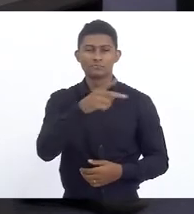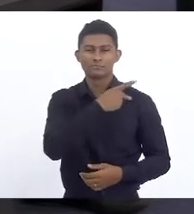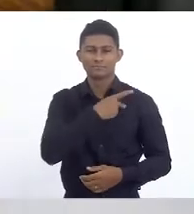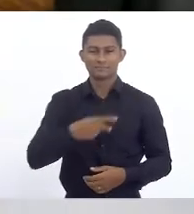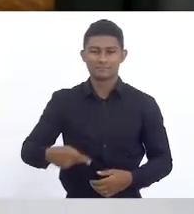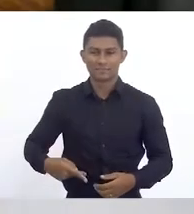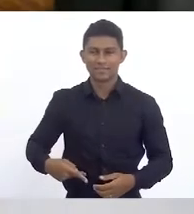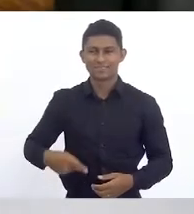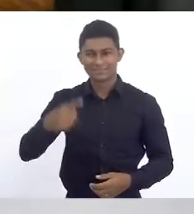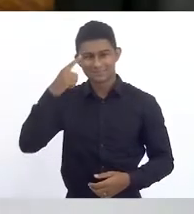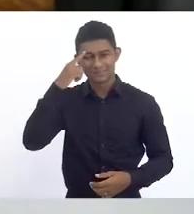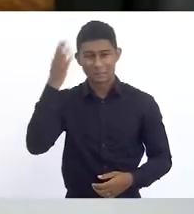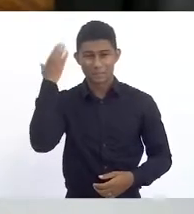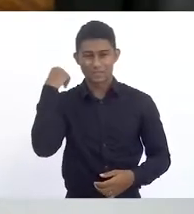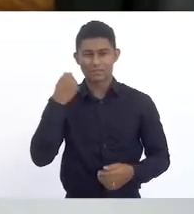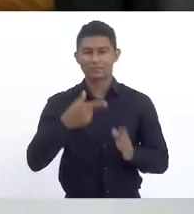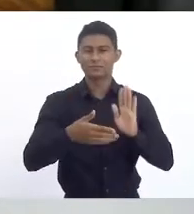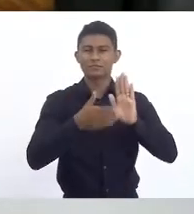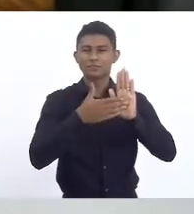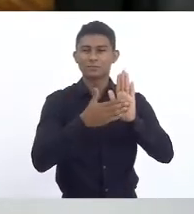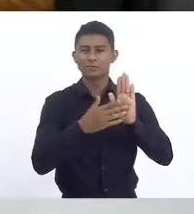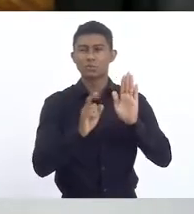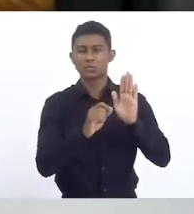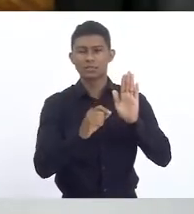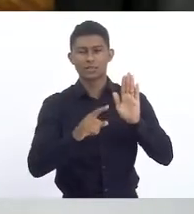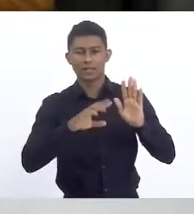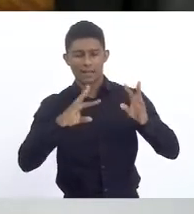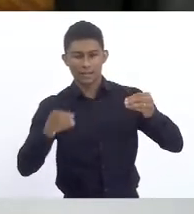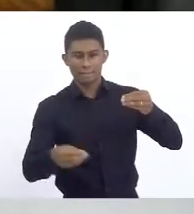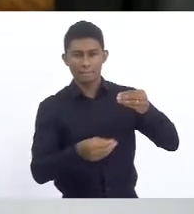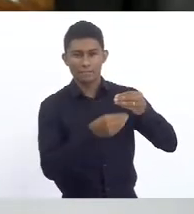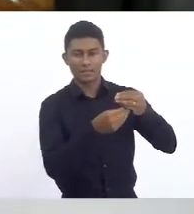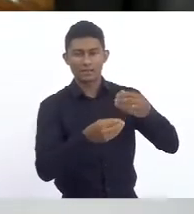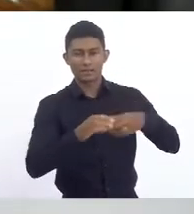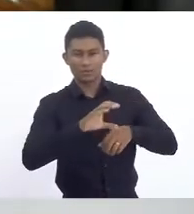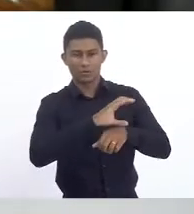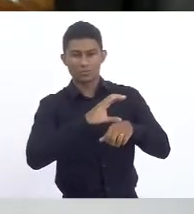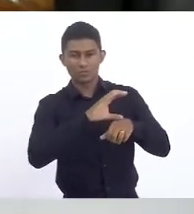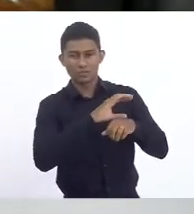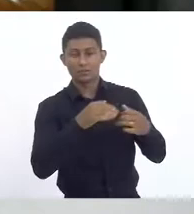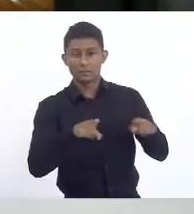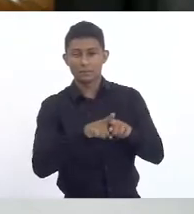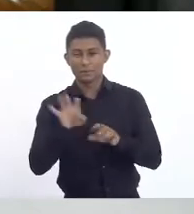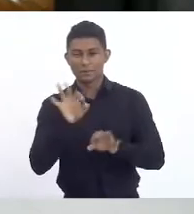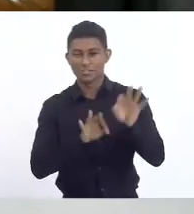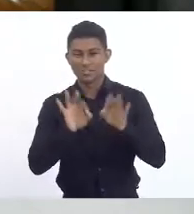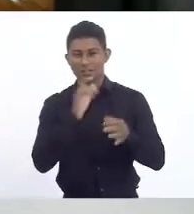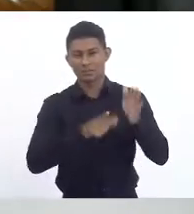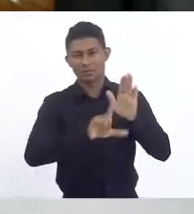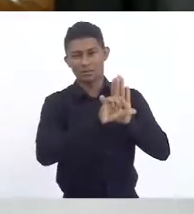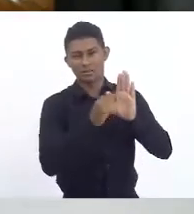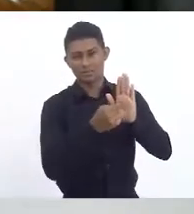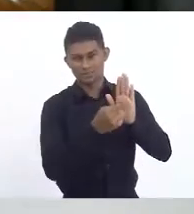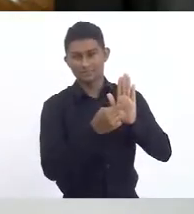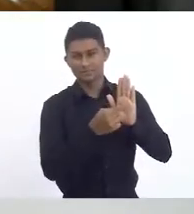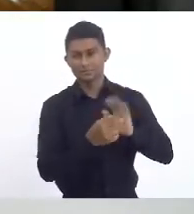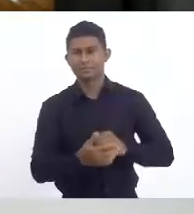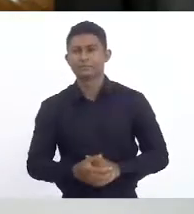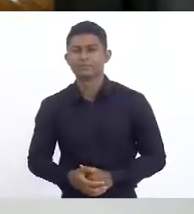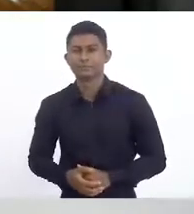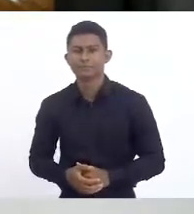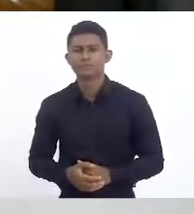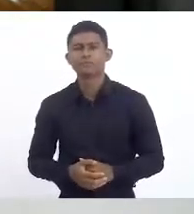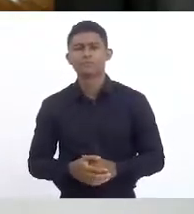que teve a iniciativa de propor, né, a emenda constitucional e agora esse projeto de lei. E, quer dizer, colocar